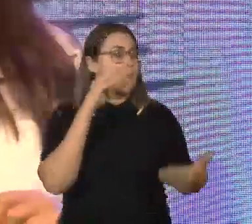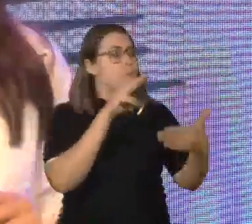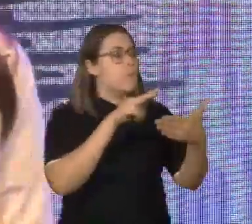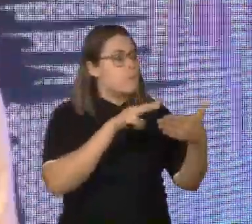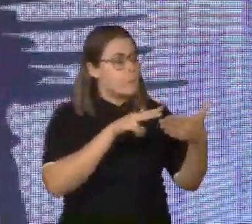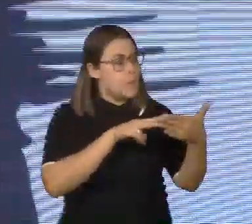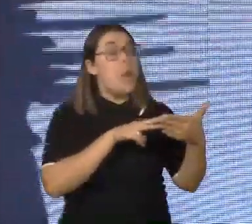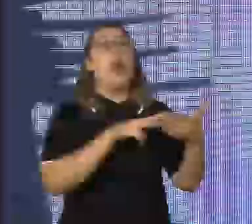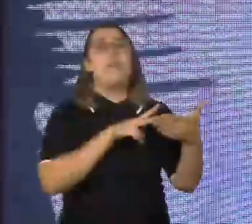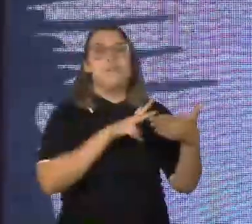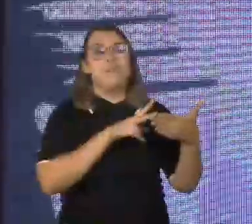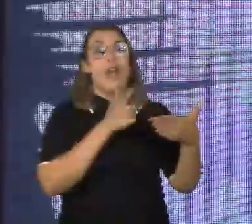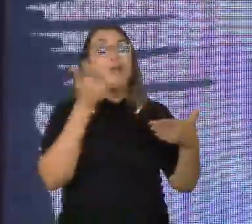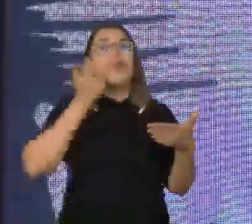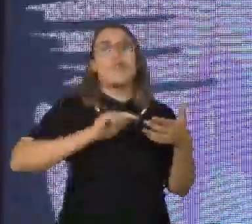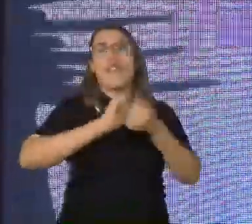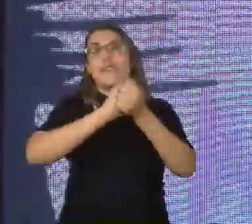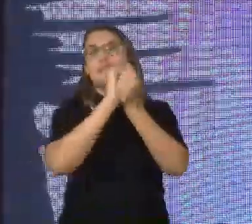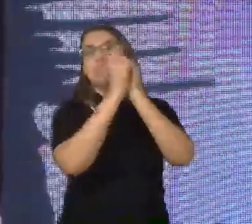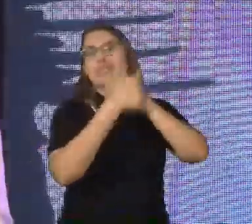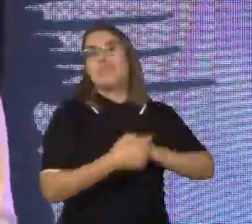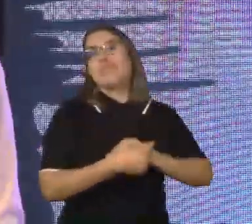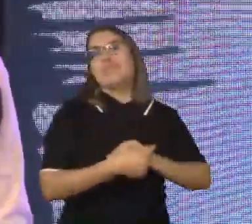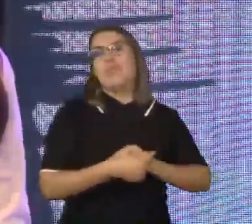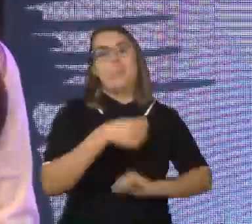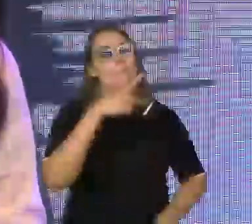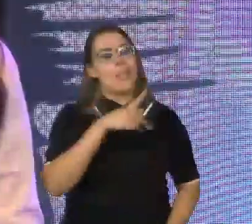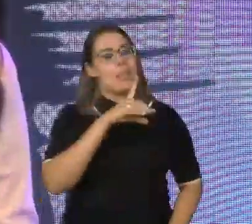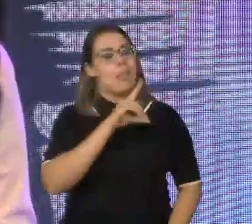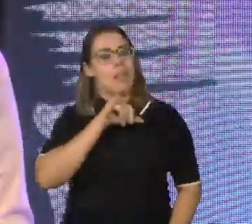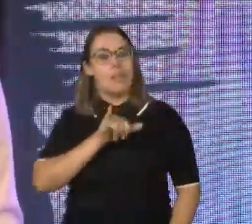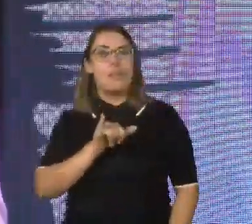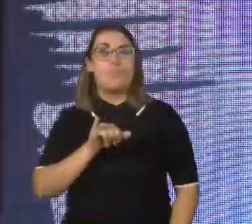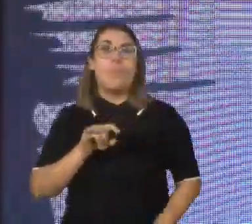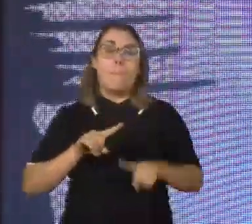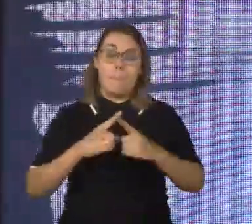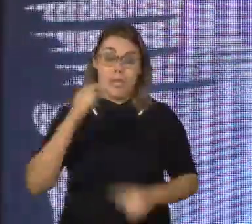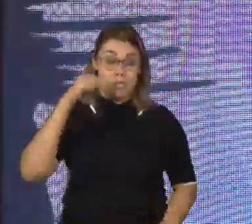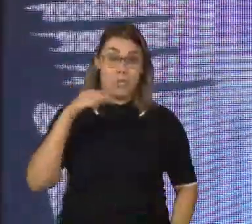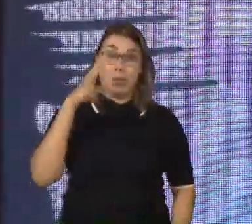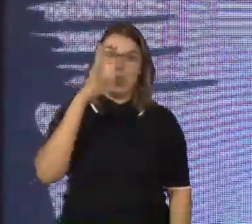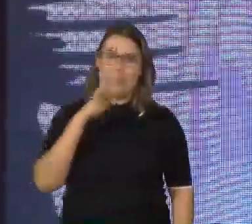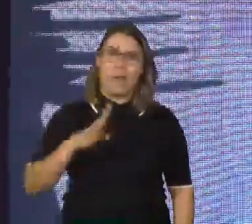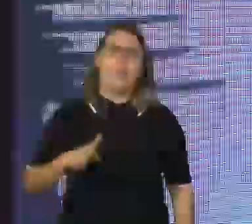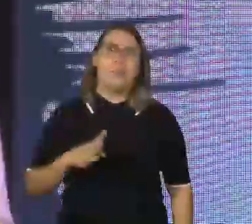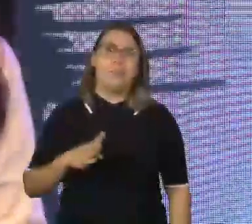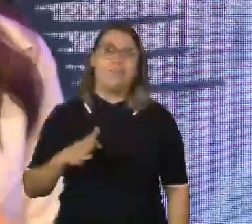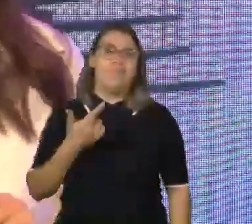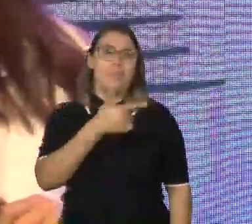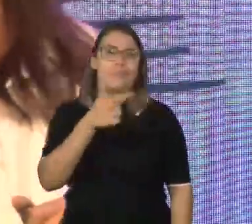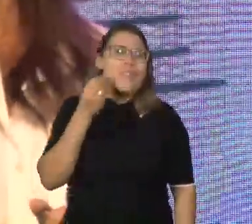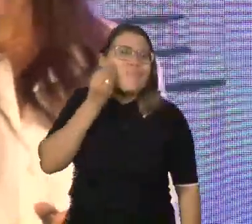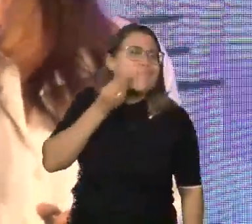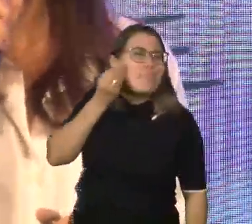uma diferenciação. Nós, quando nos formamos professores, infelizmente, no Brasil, a gente não tem uma experiência muito